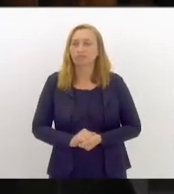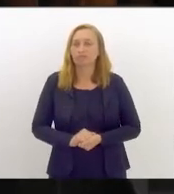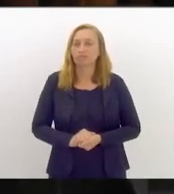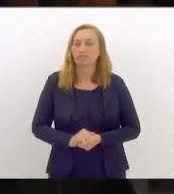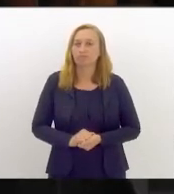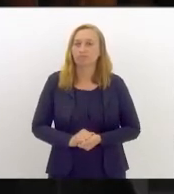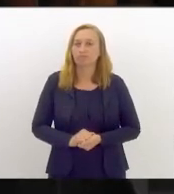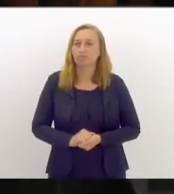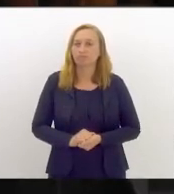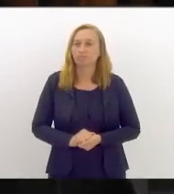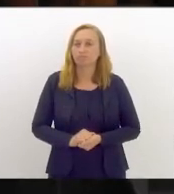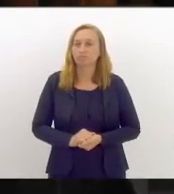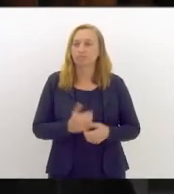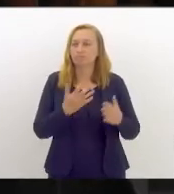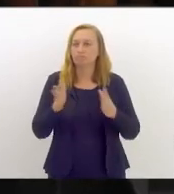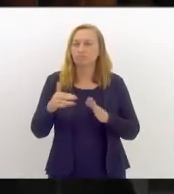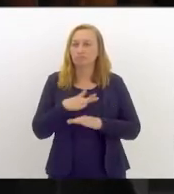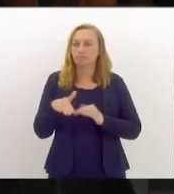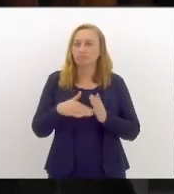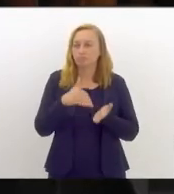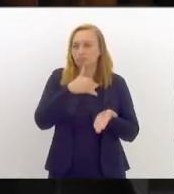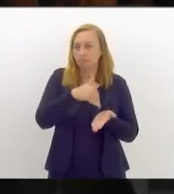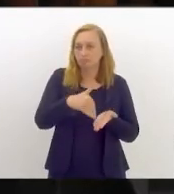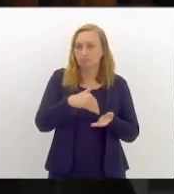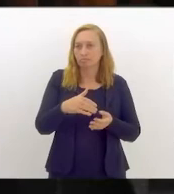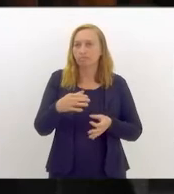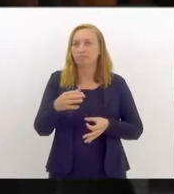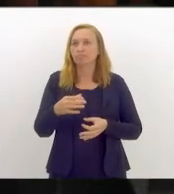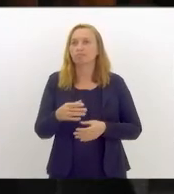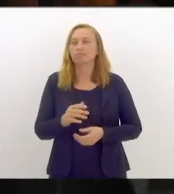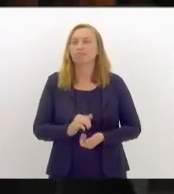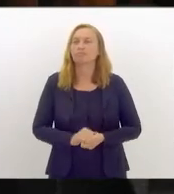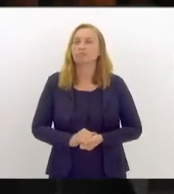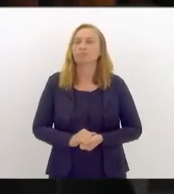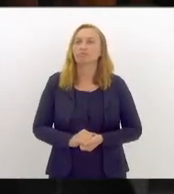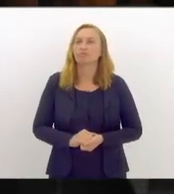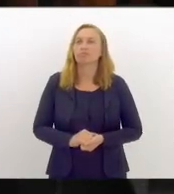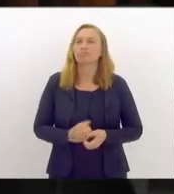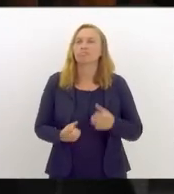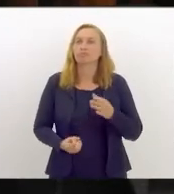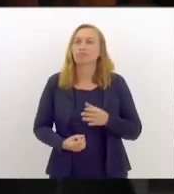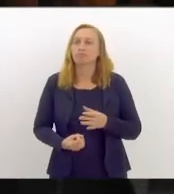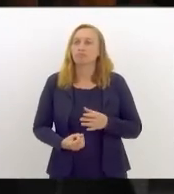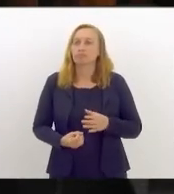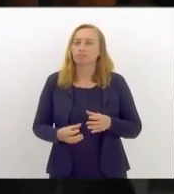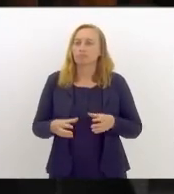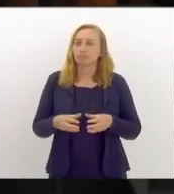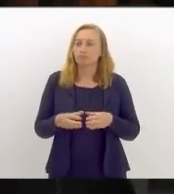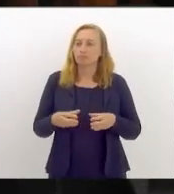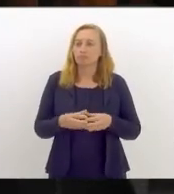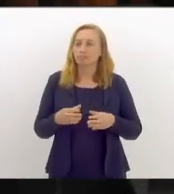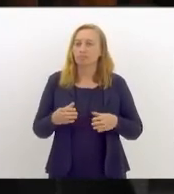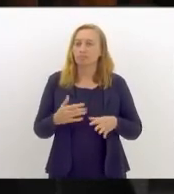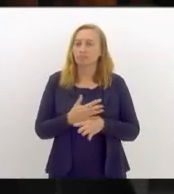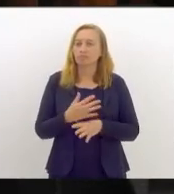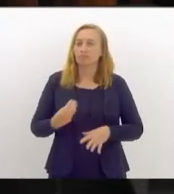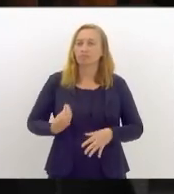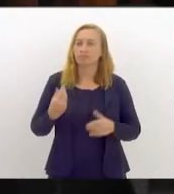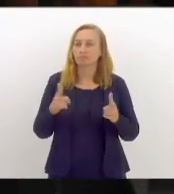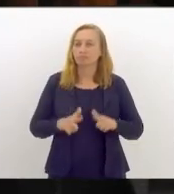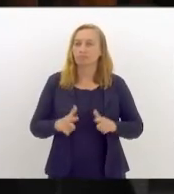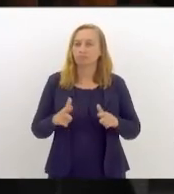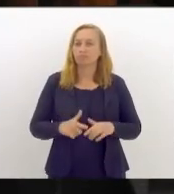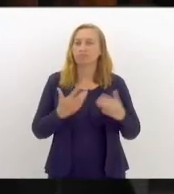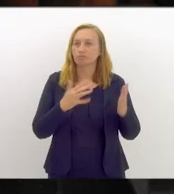pessoa na qual saúde todos os secretários e presidentes autarquias e Fundações da cidade estão aqui presentes eu